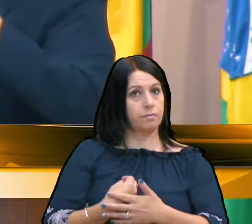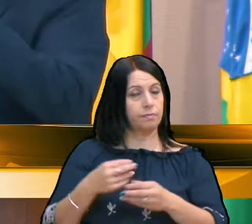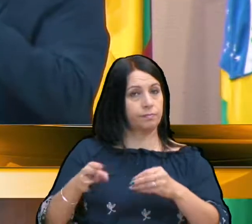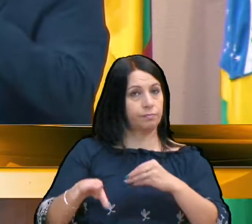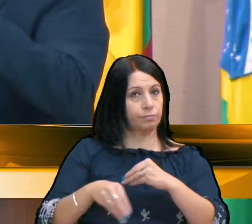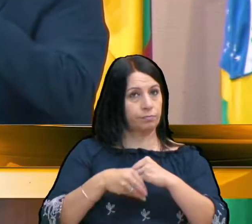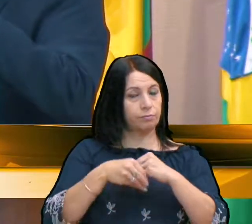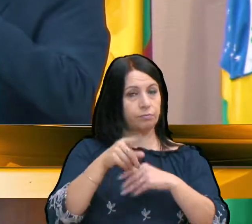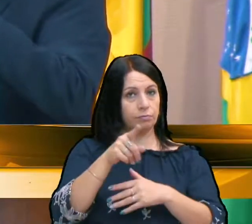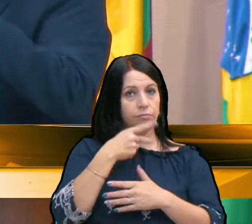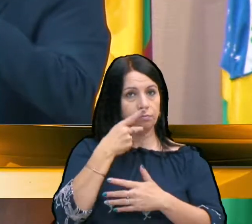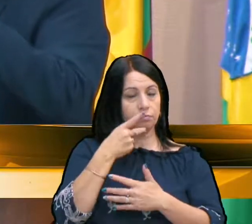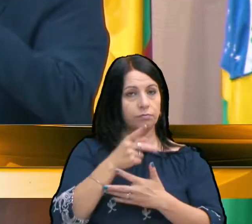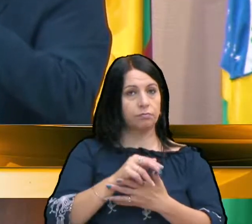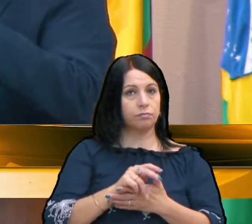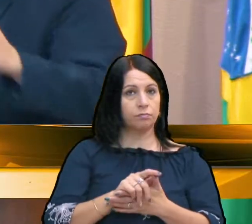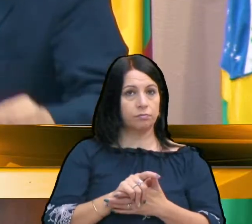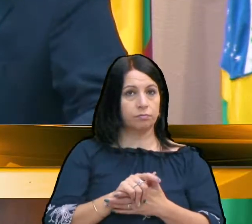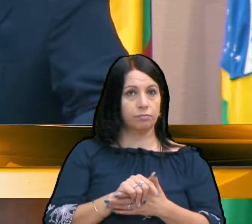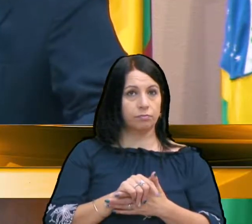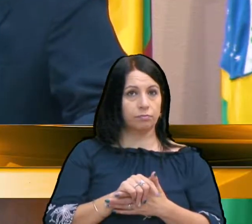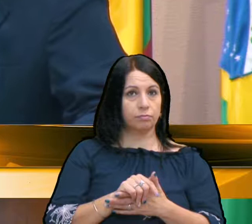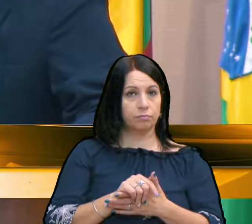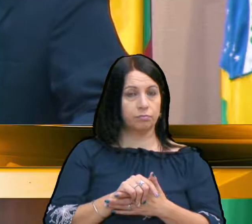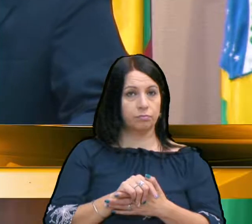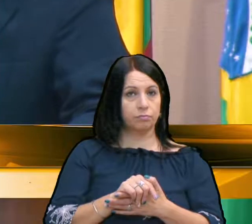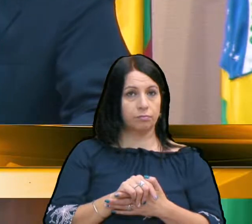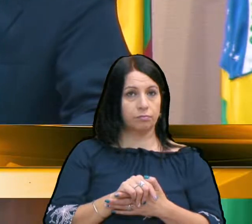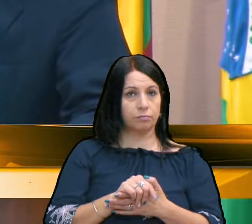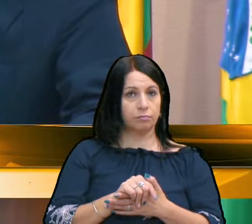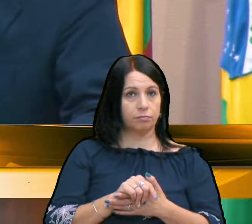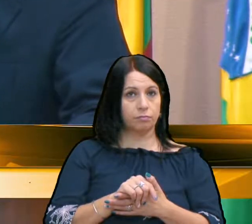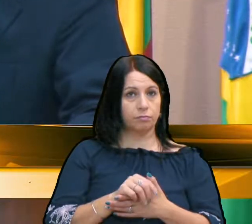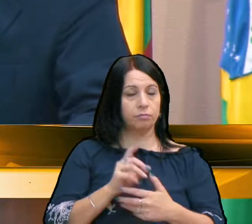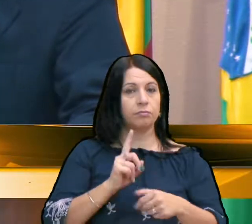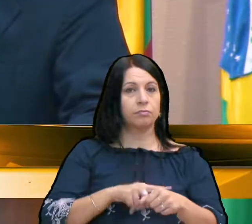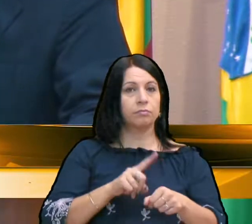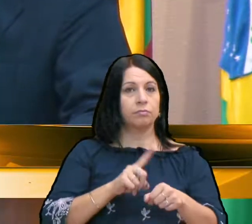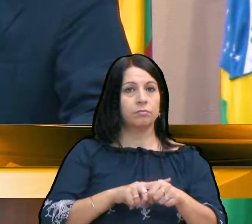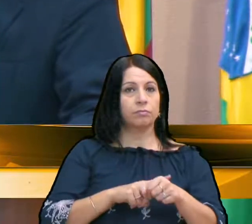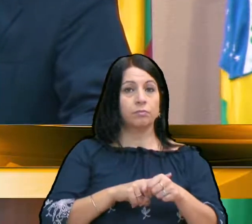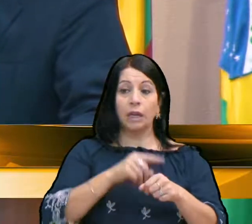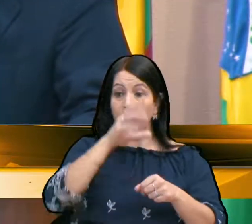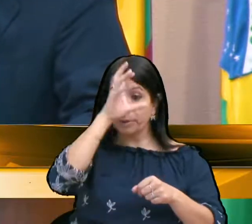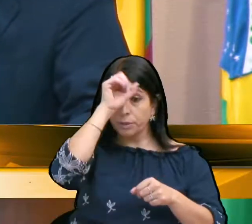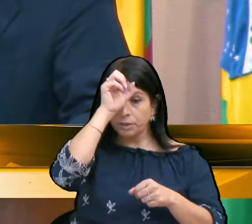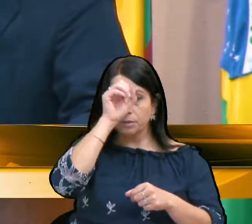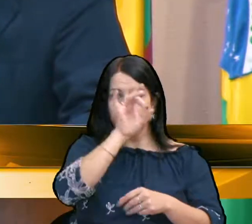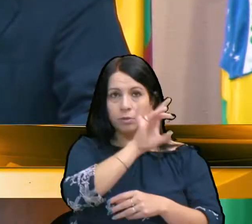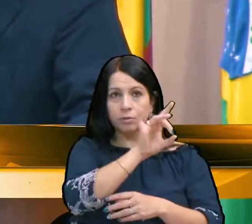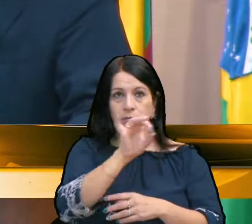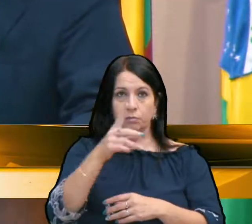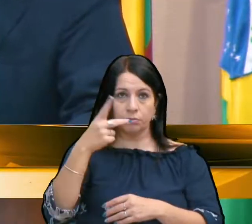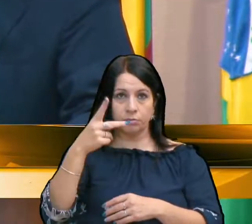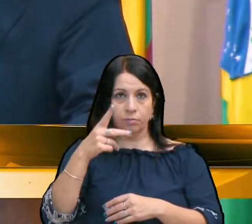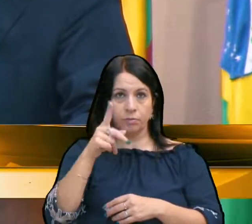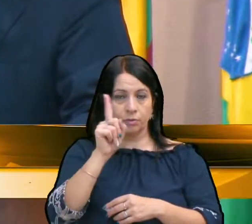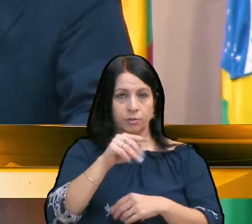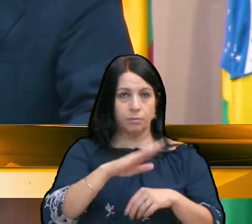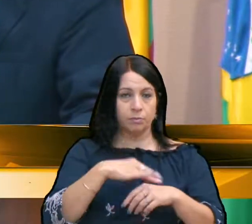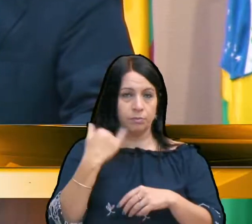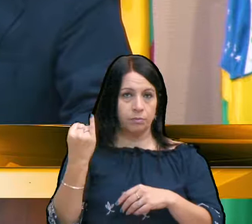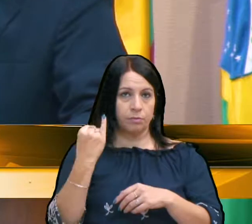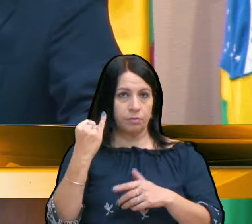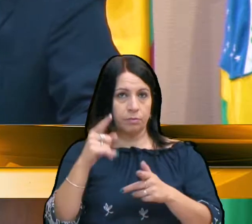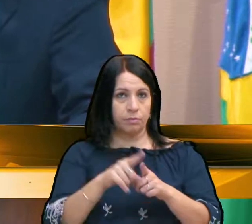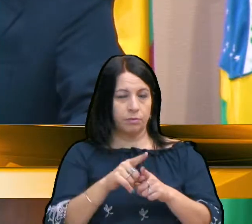complementando o que foi comentado, vai ser um momento de grande aprendizagem para cada uma delas. Acho que isso é o mais